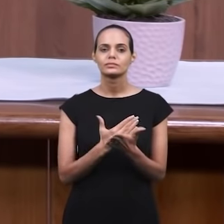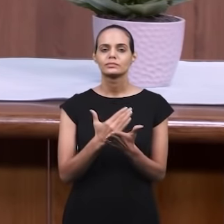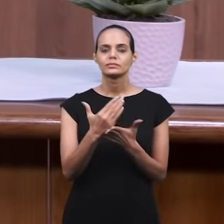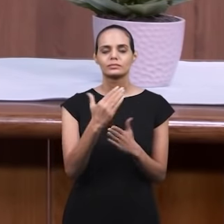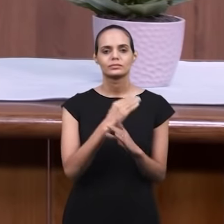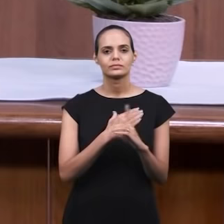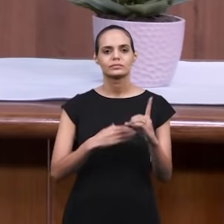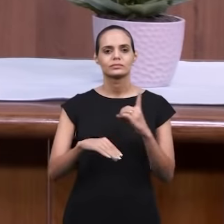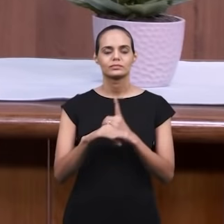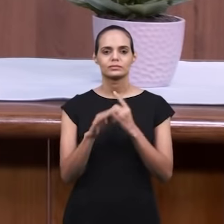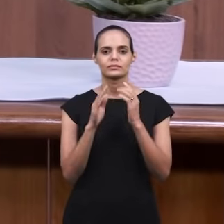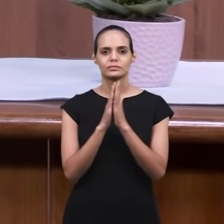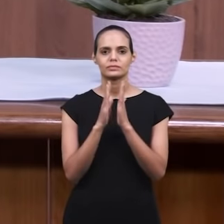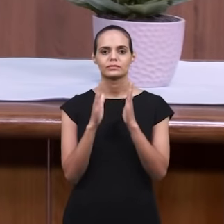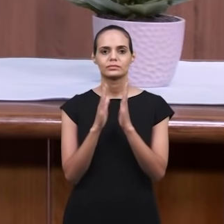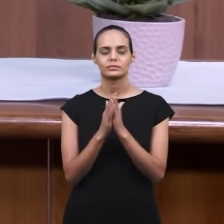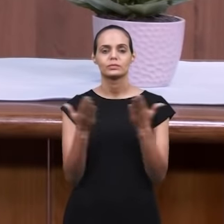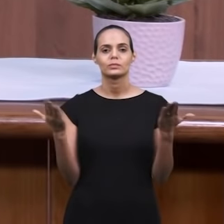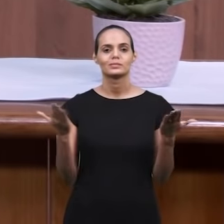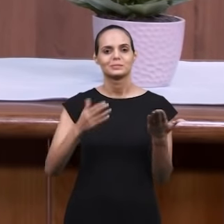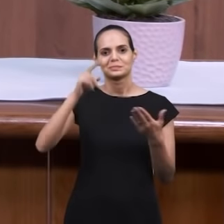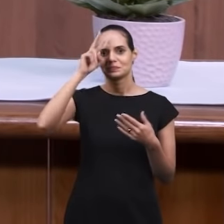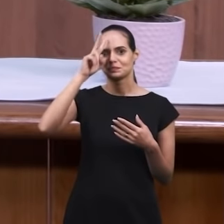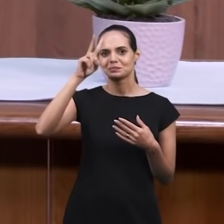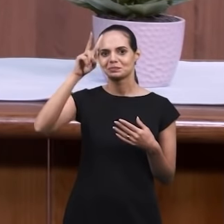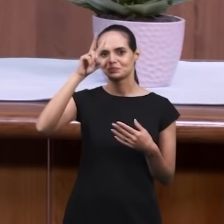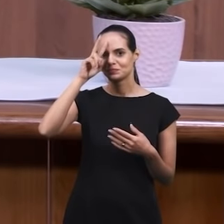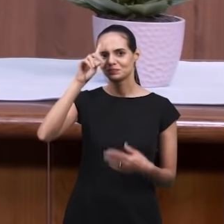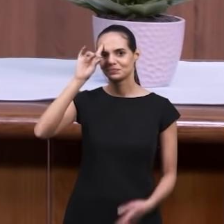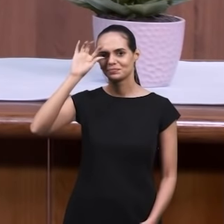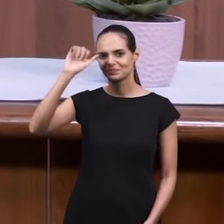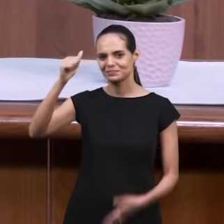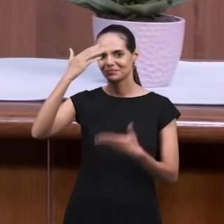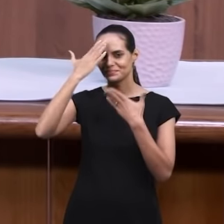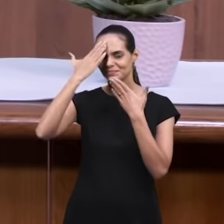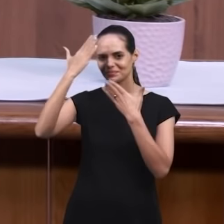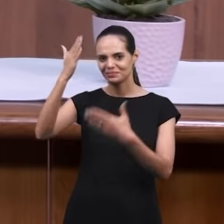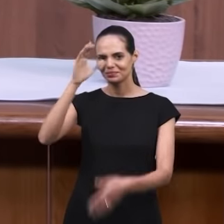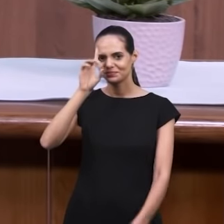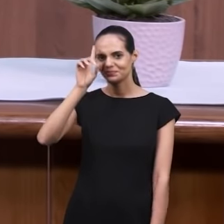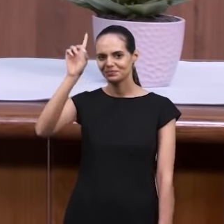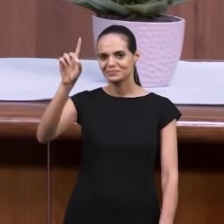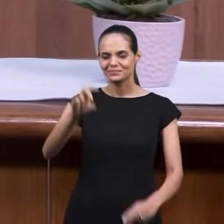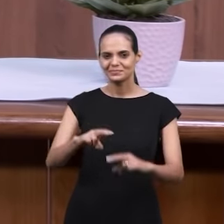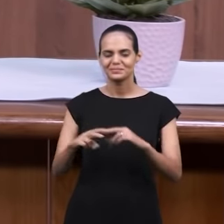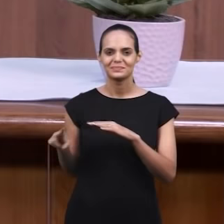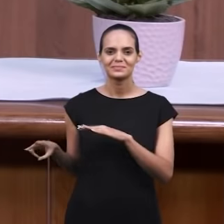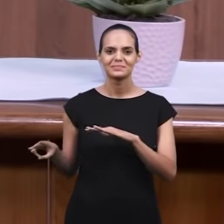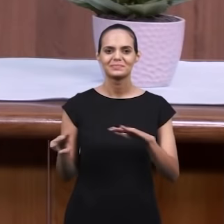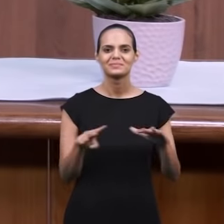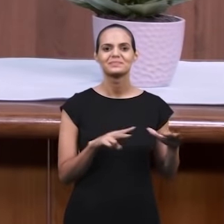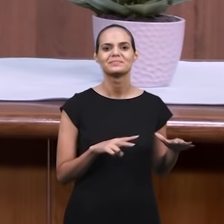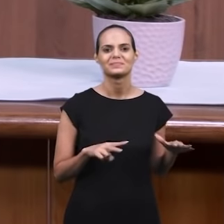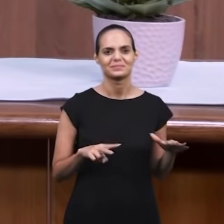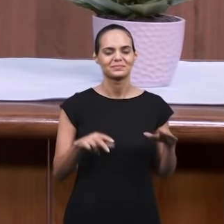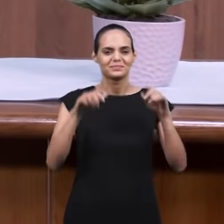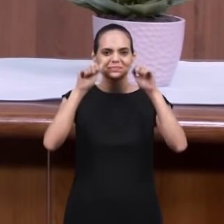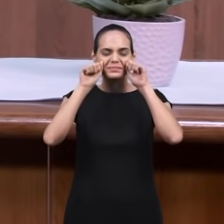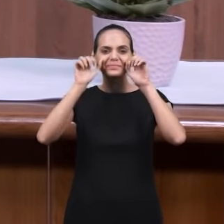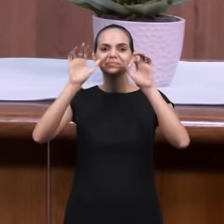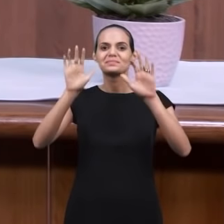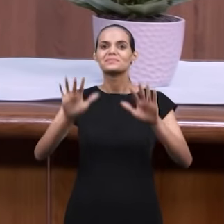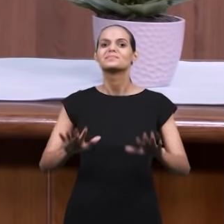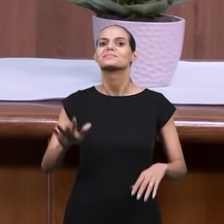oração. Hoje é segunda-feira, é dia de glorificação ao Senhor, de adoração a Deus pela semana que passou, pelas bênçãos